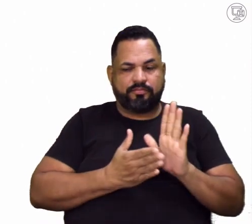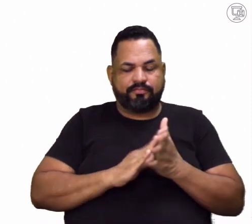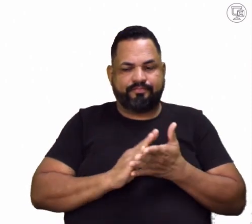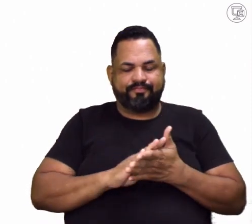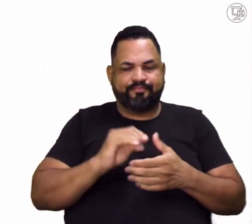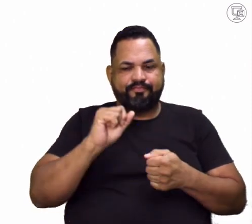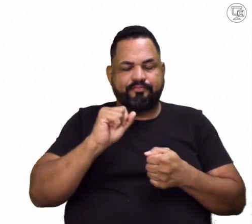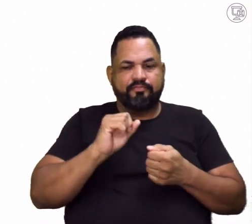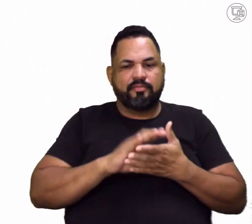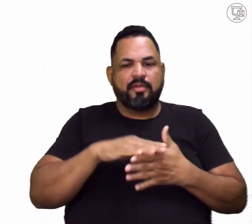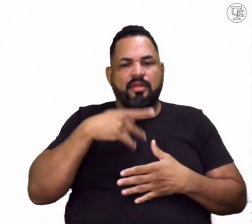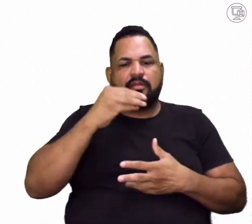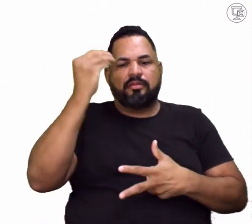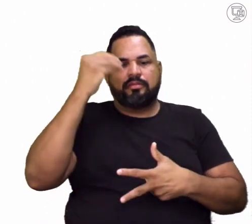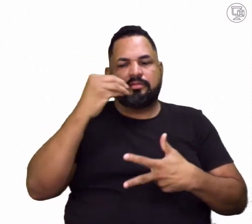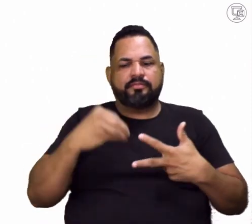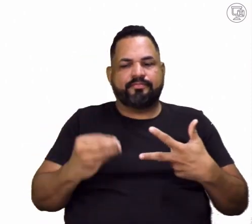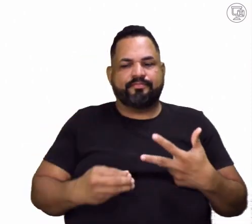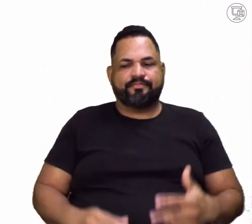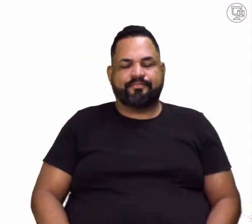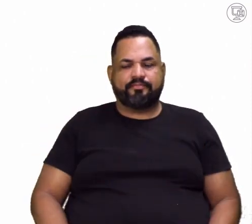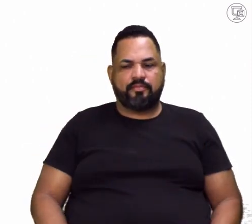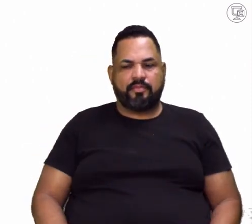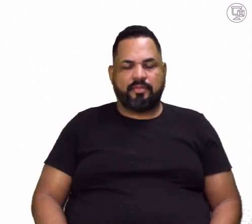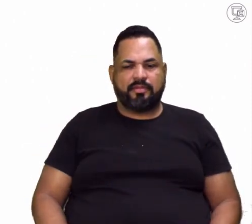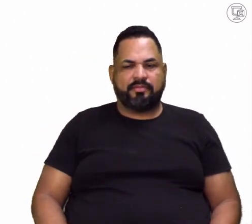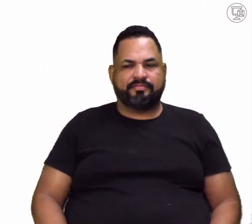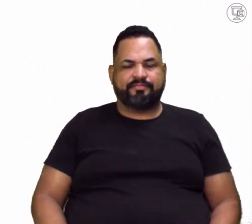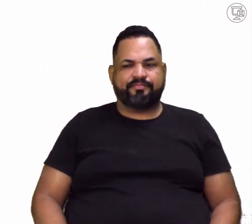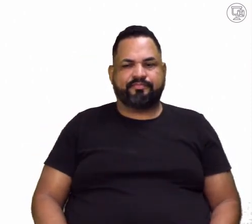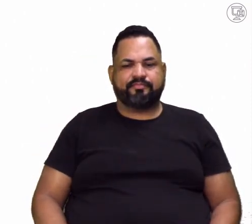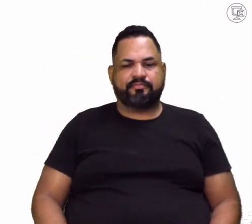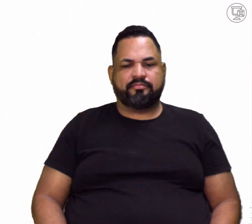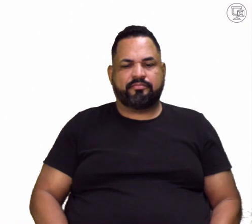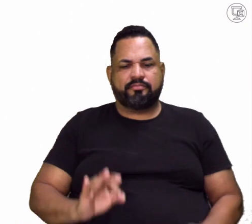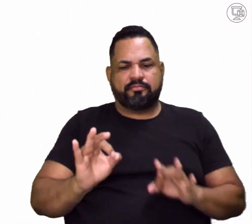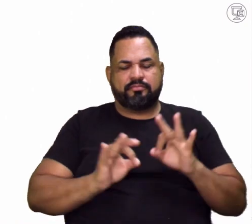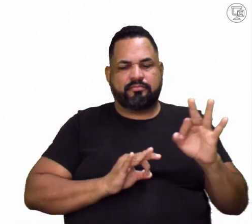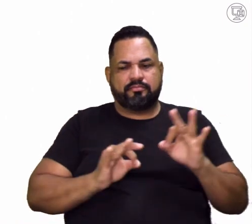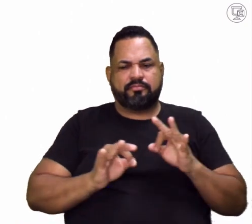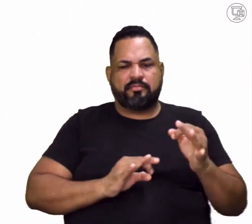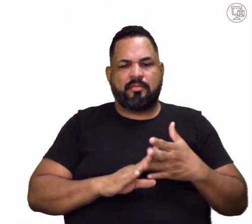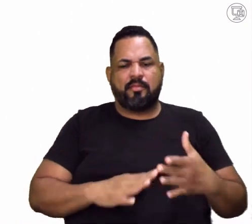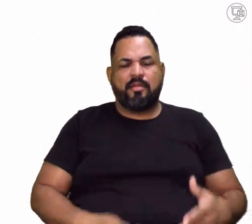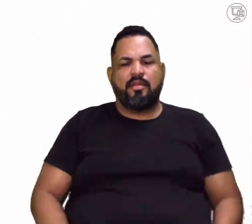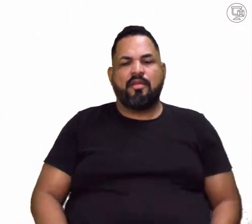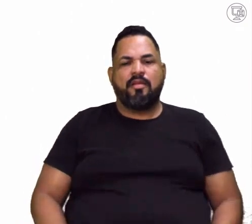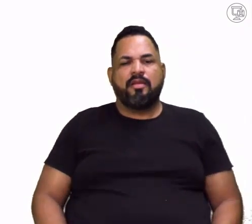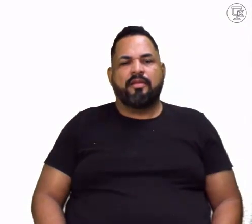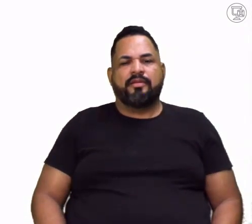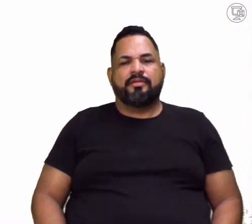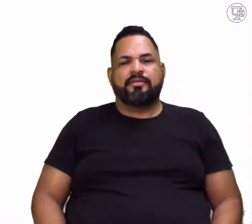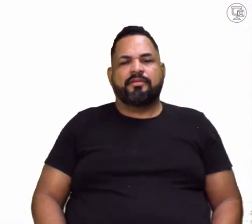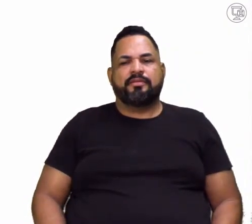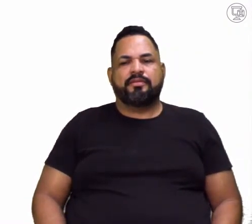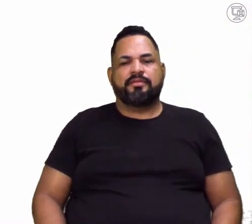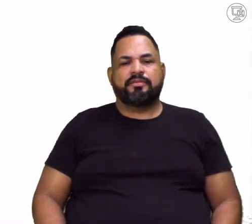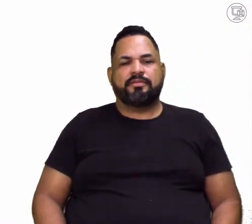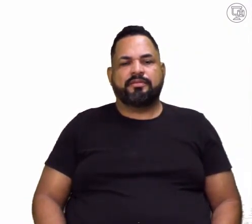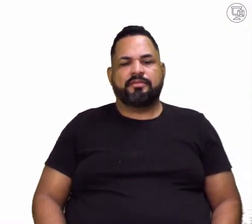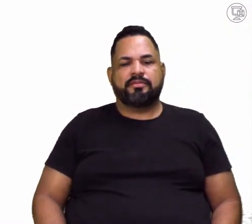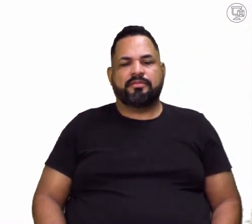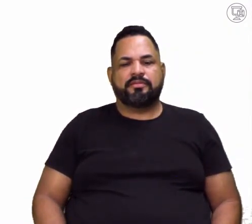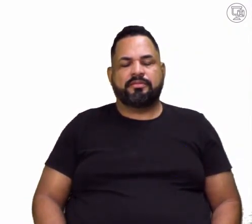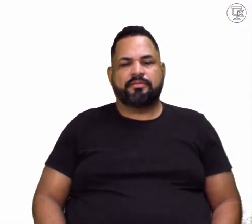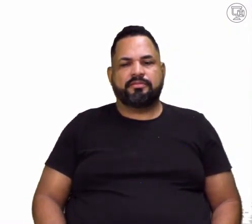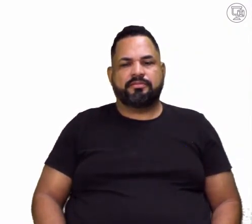vamos falar de uma questão de ENEM aí ó se liga no ENEM se preparando desde já né Olha aí